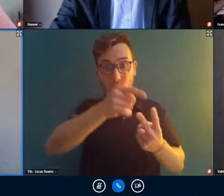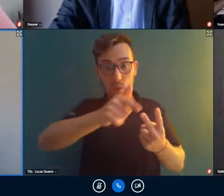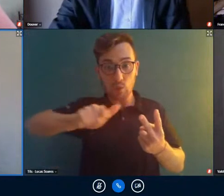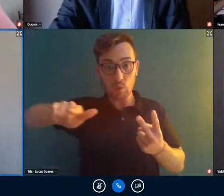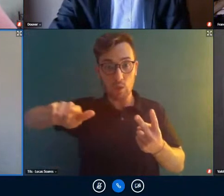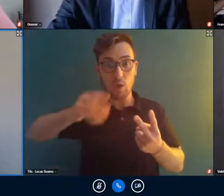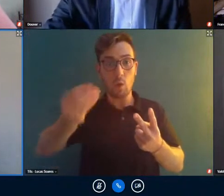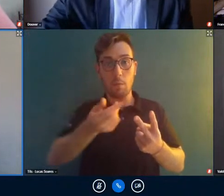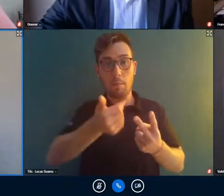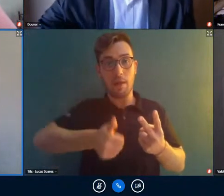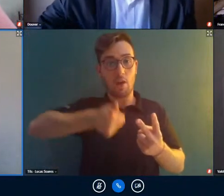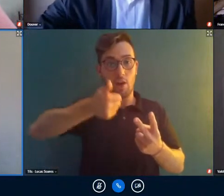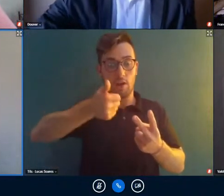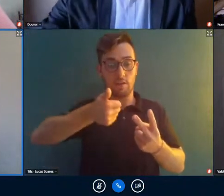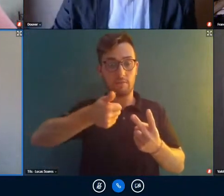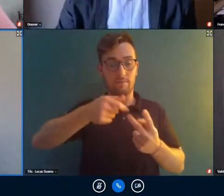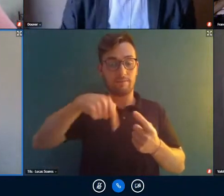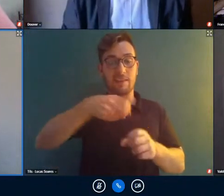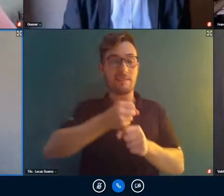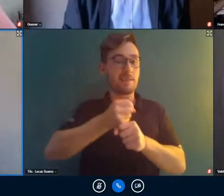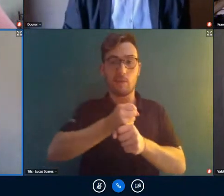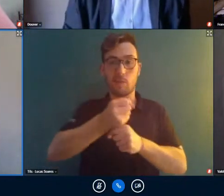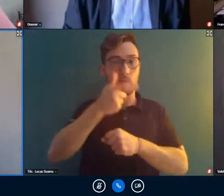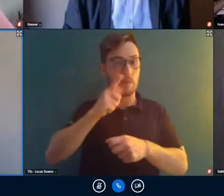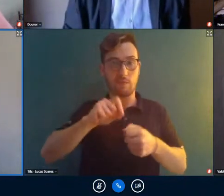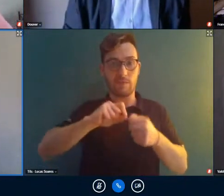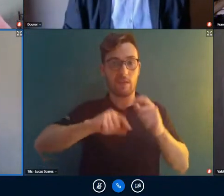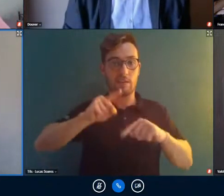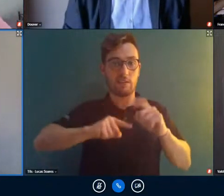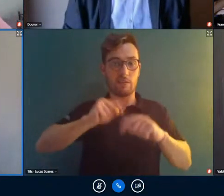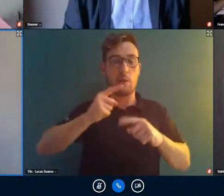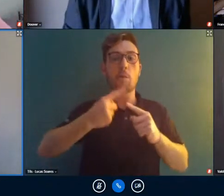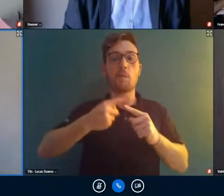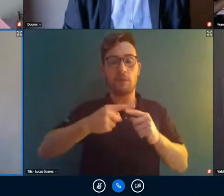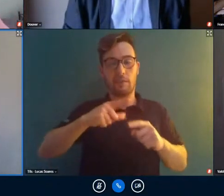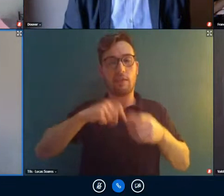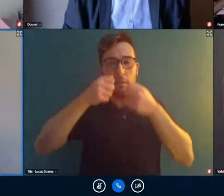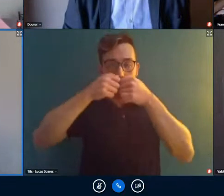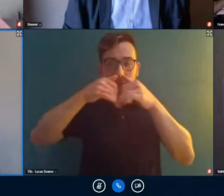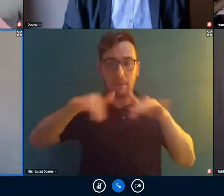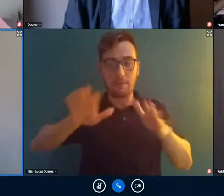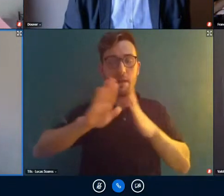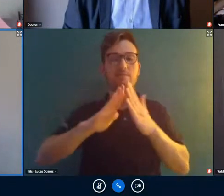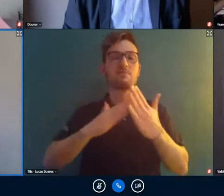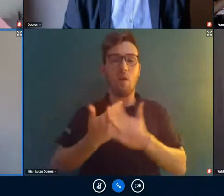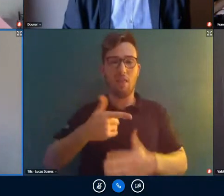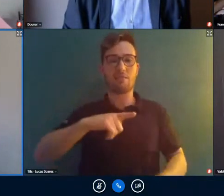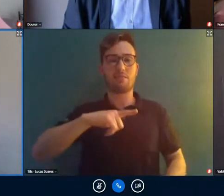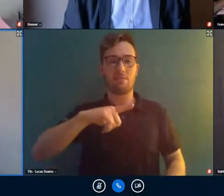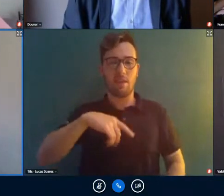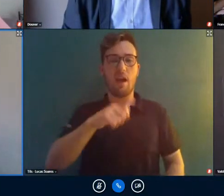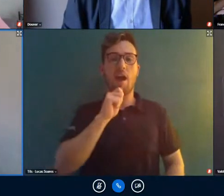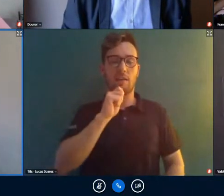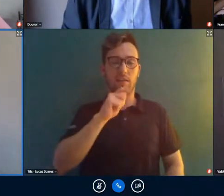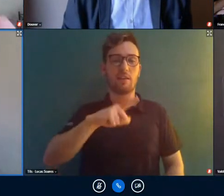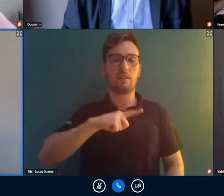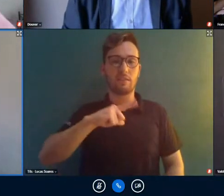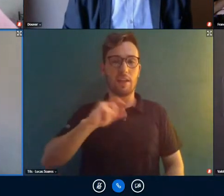esse ano a gente não conseguiu realizar essa atividade em vista da pandemia, né? As escolas tiveram e estão ainda se